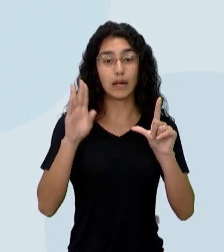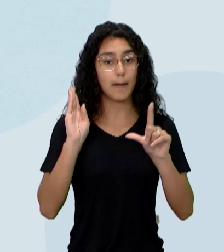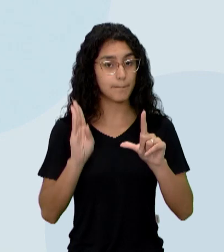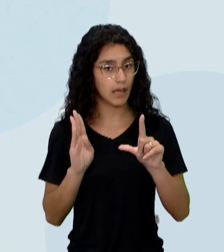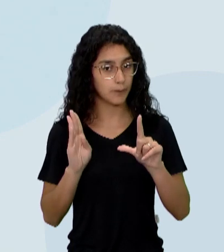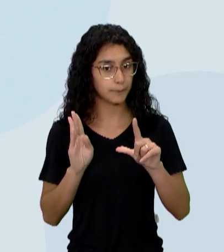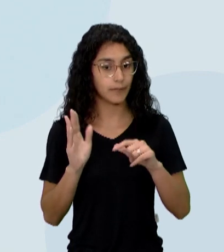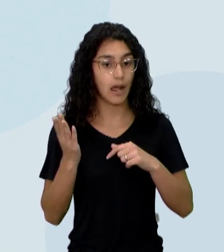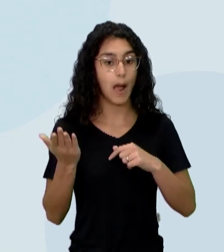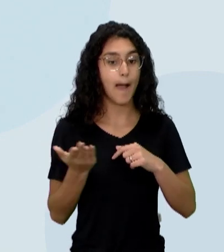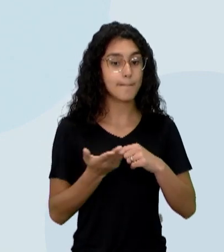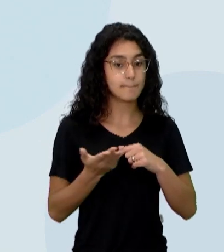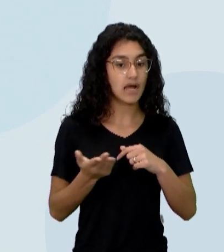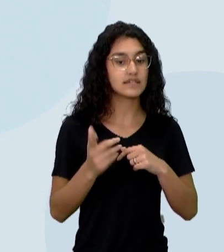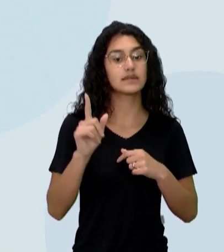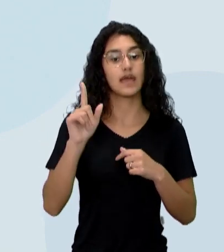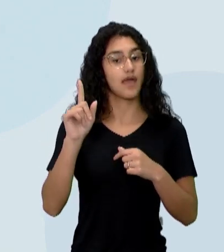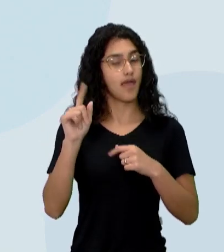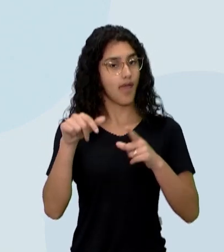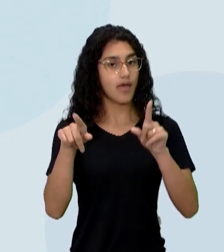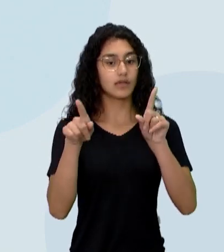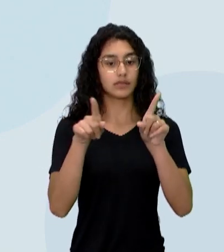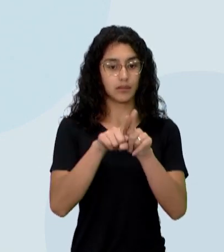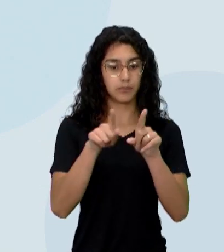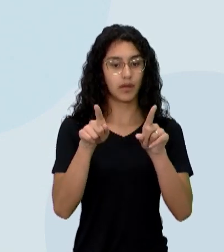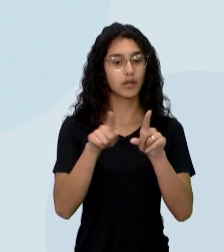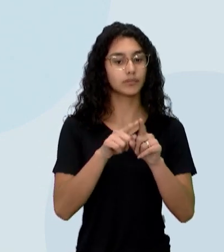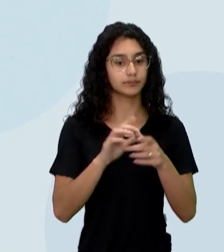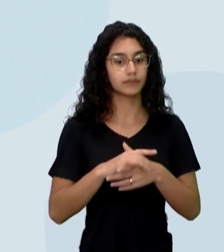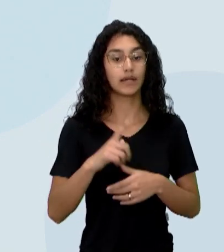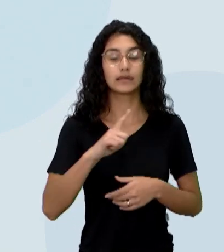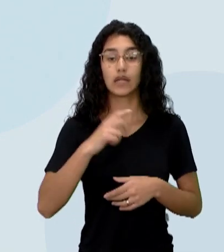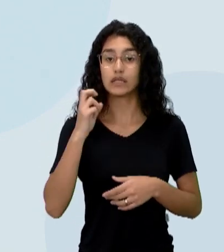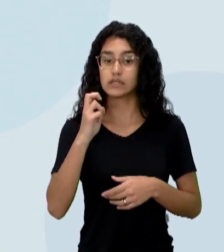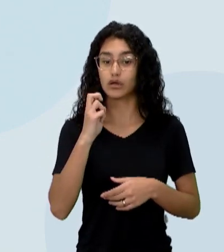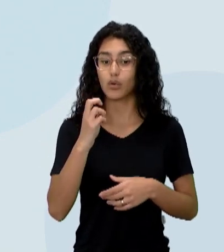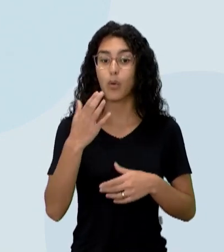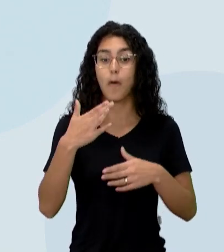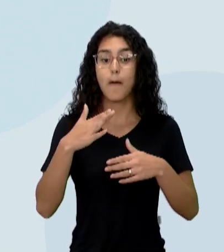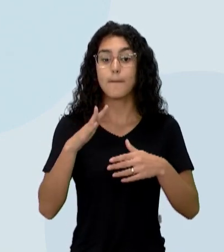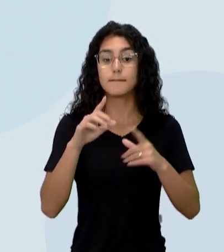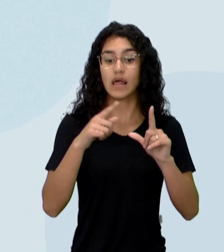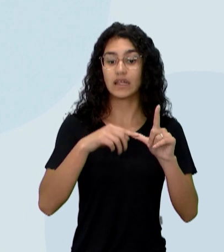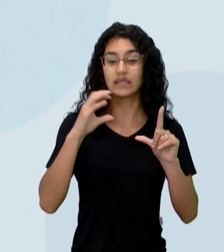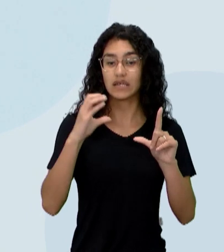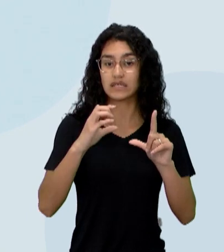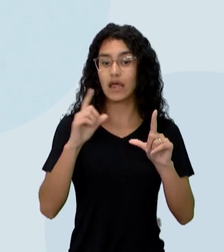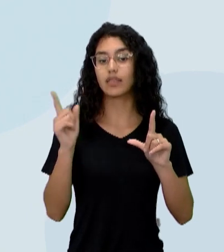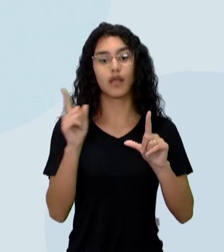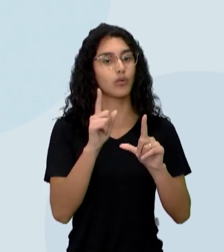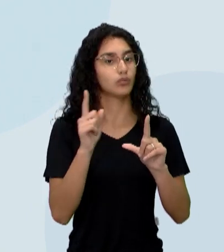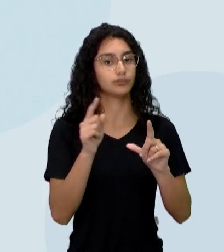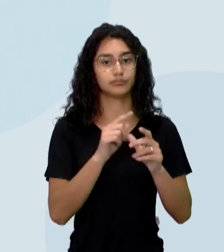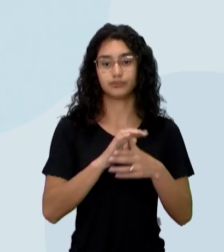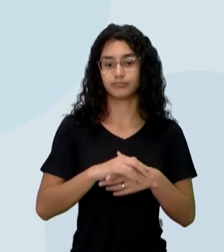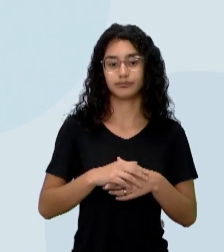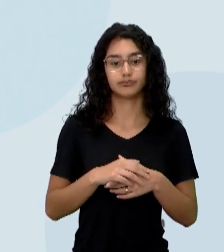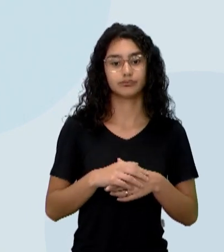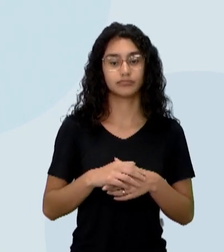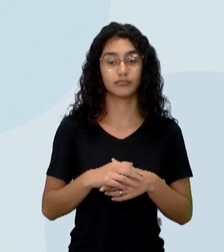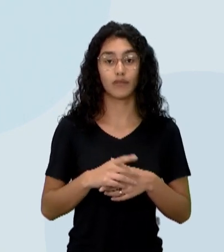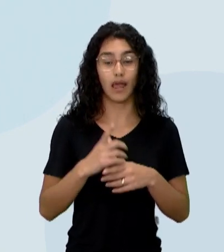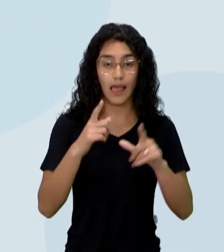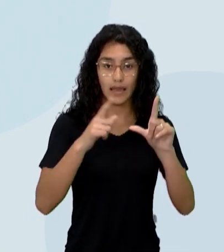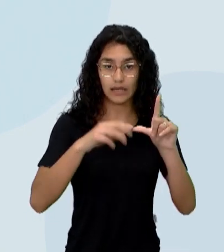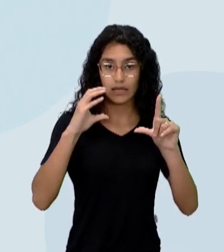a base também é pentagonal, tá? Tem 5 lados. Já o C não, é hexagonal, ó, tem 6